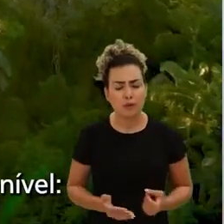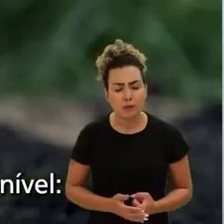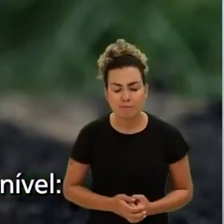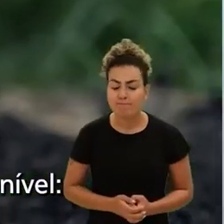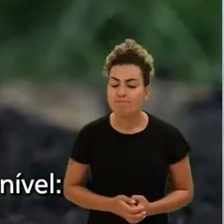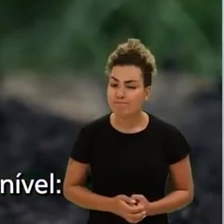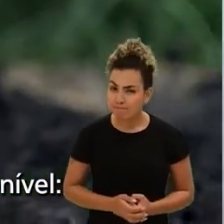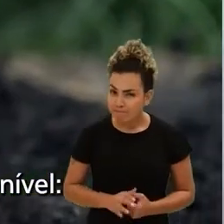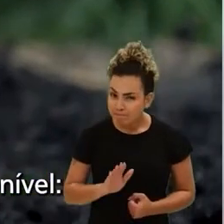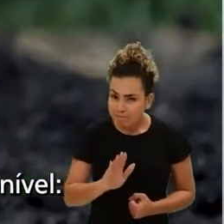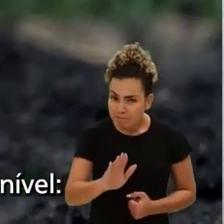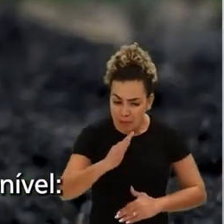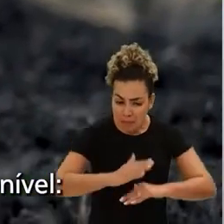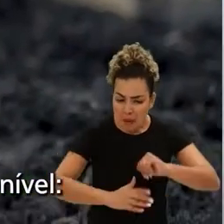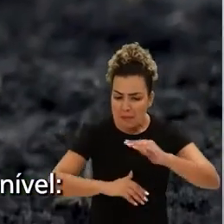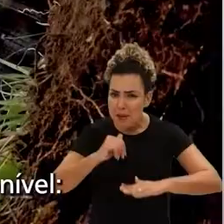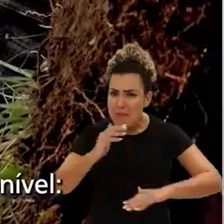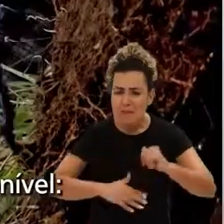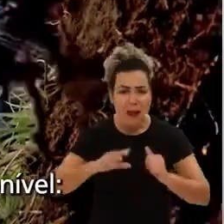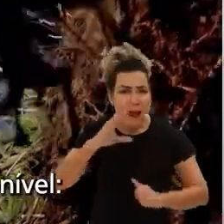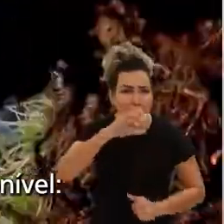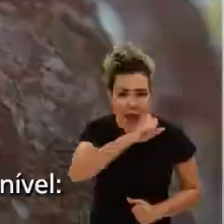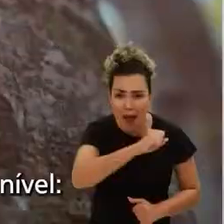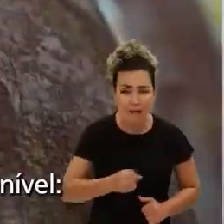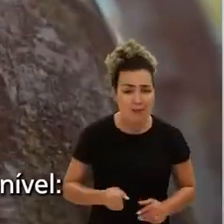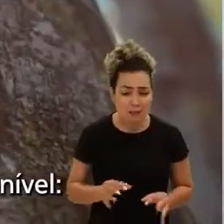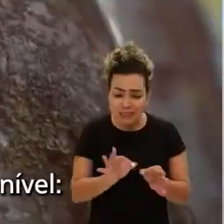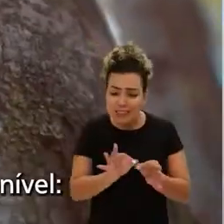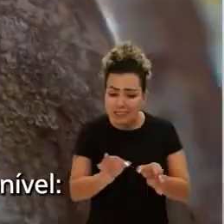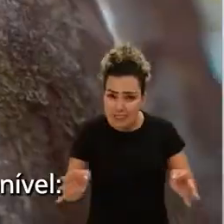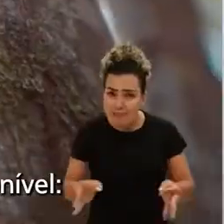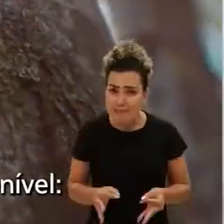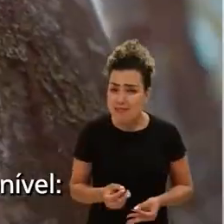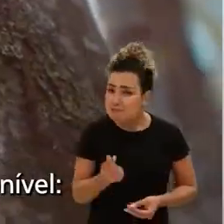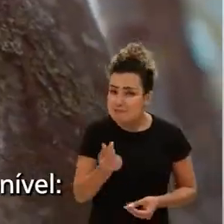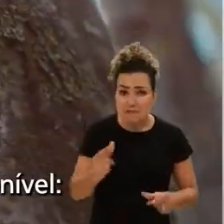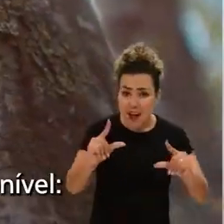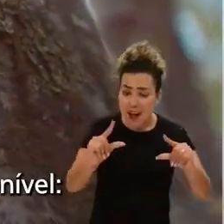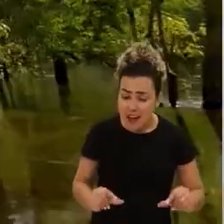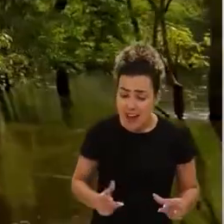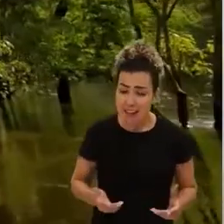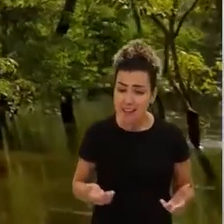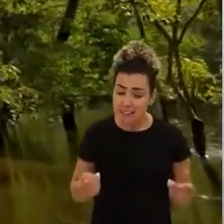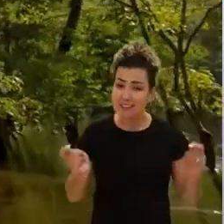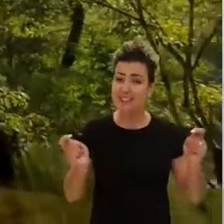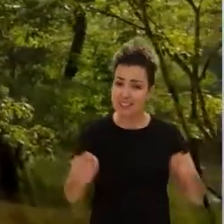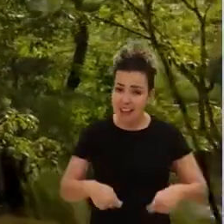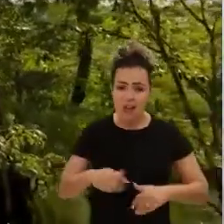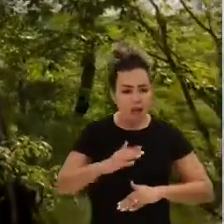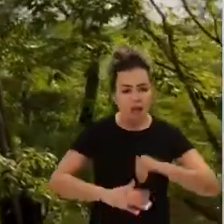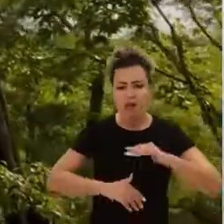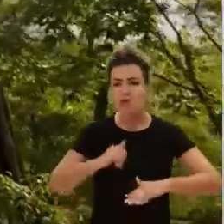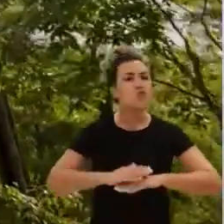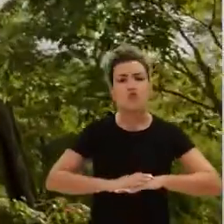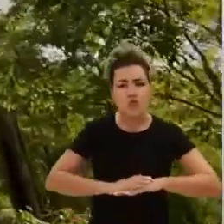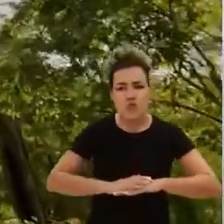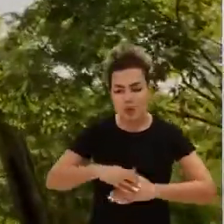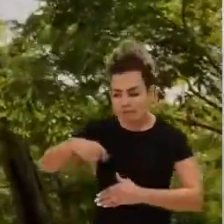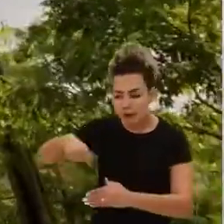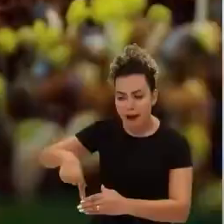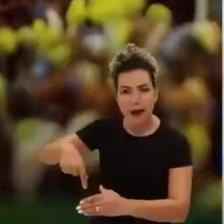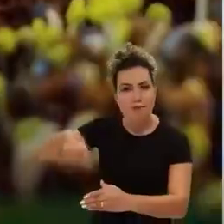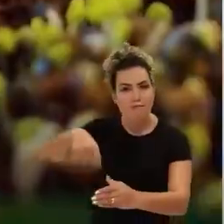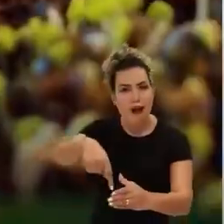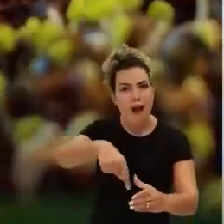Por meio de uma tecnologia rápida, prática, barata e disponível. Plantar árvores e